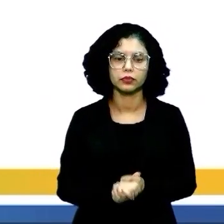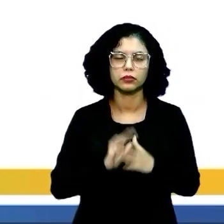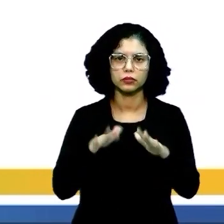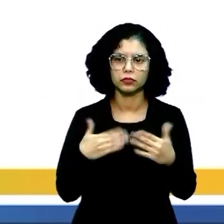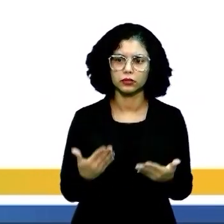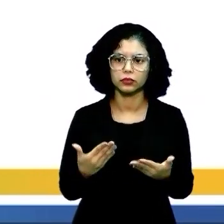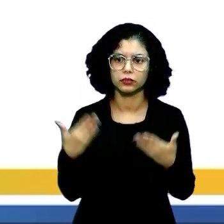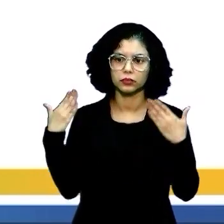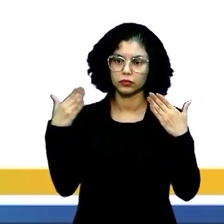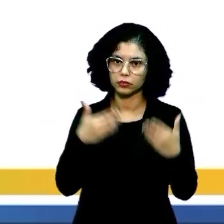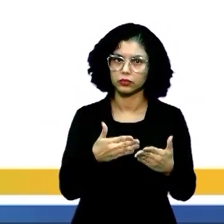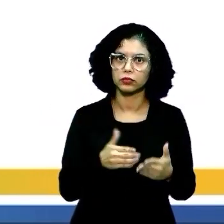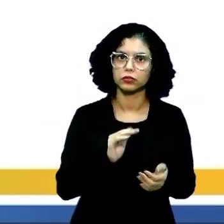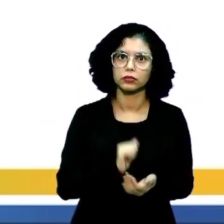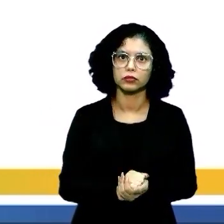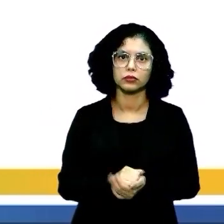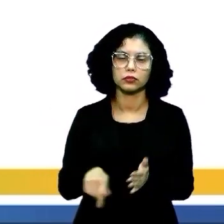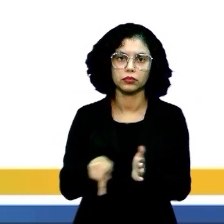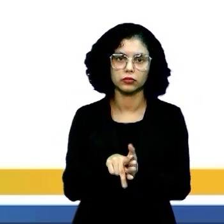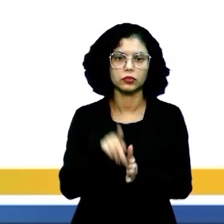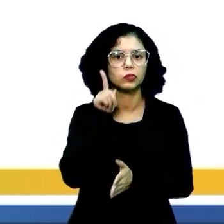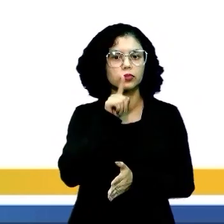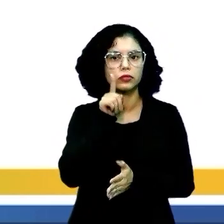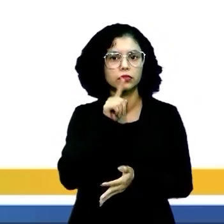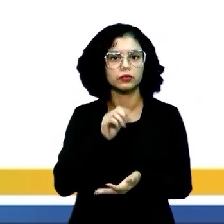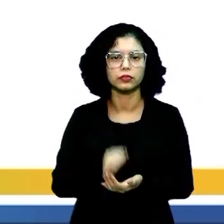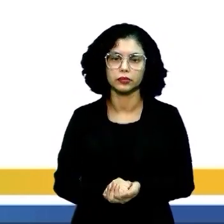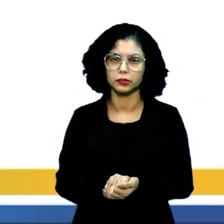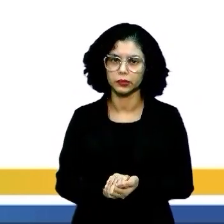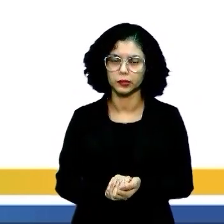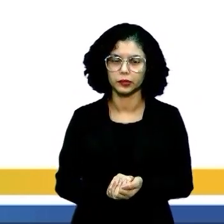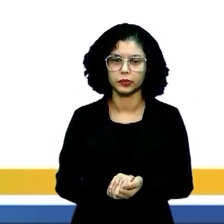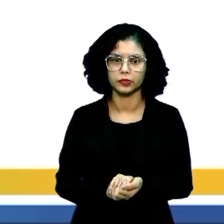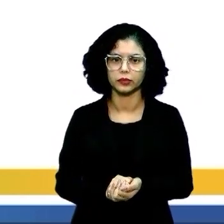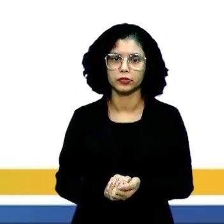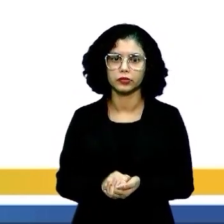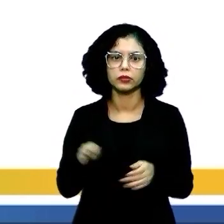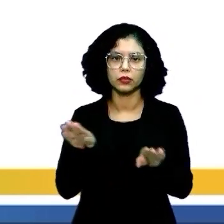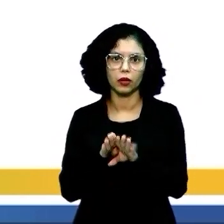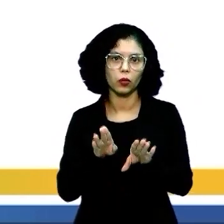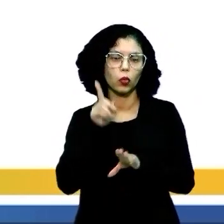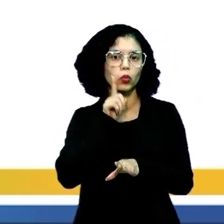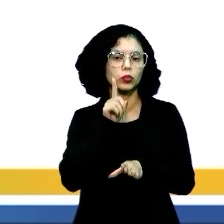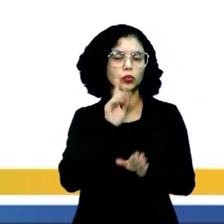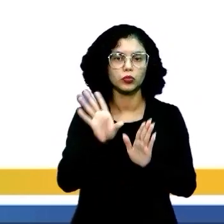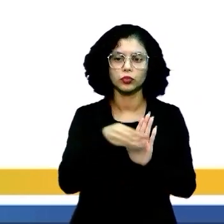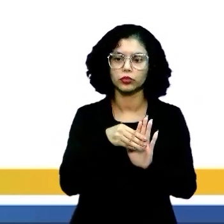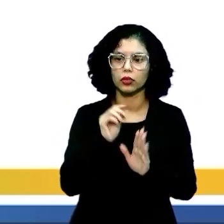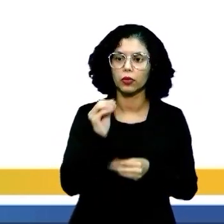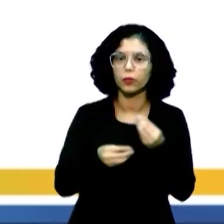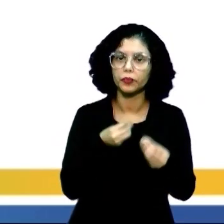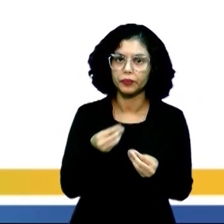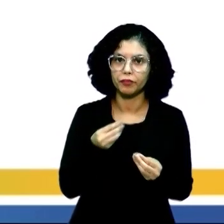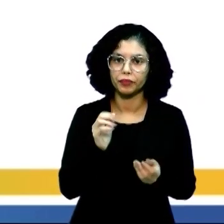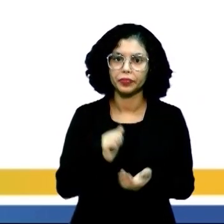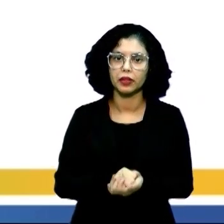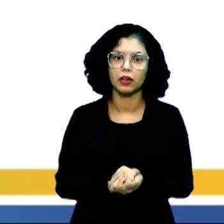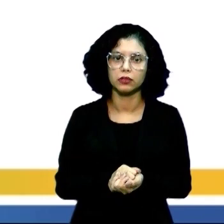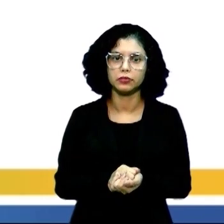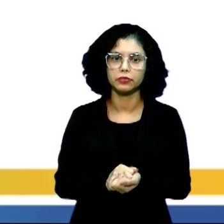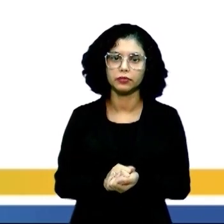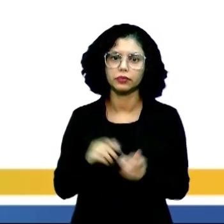era a principal defesa dos Estados Unidos ao atacar esses países? Os Estados Unidos colocava aí como